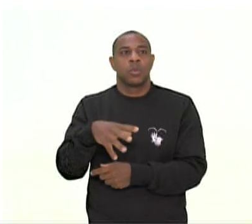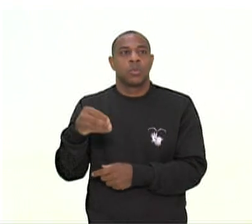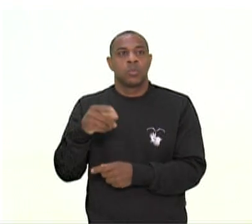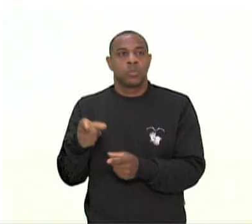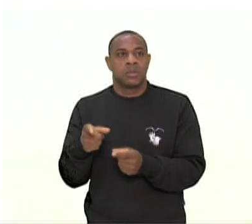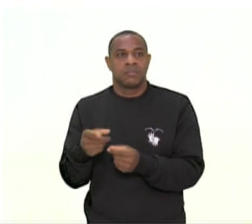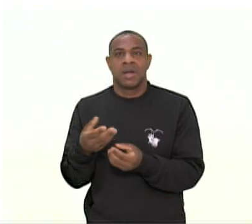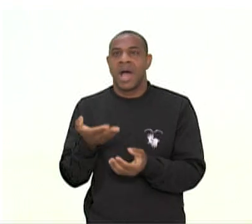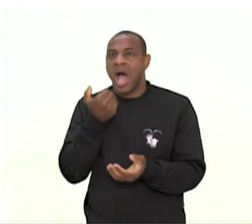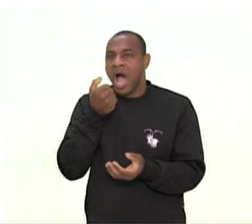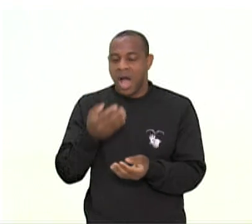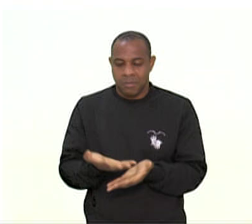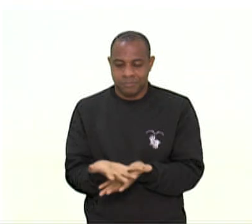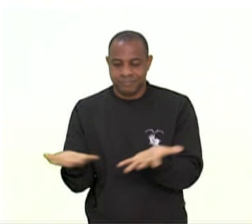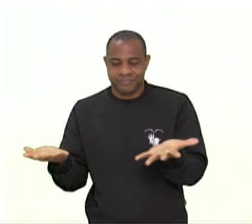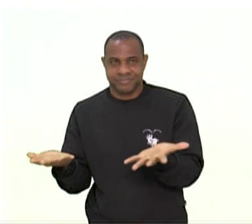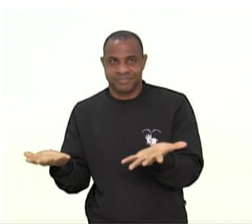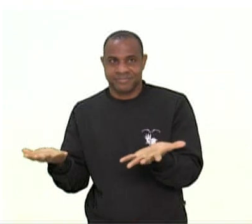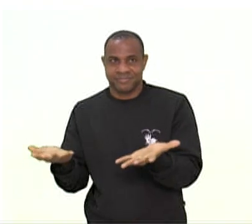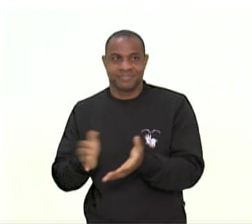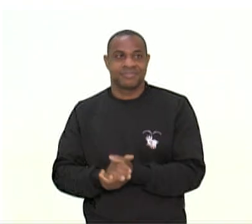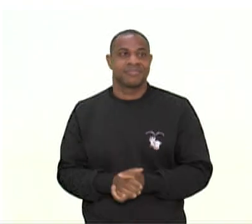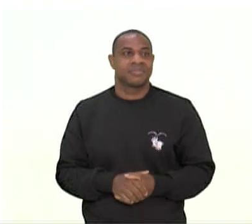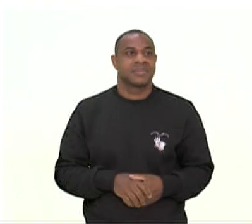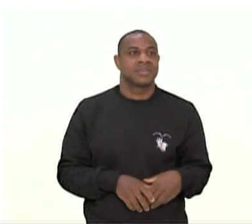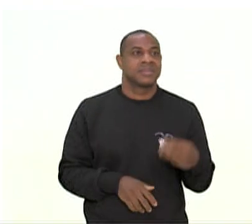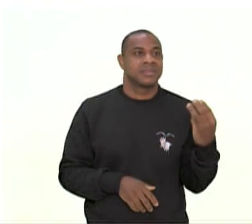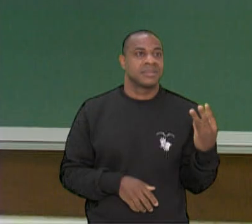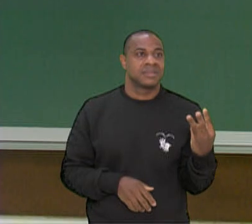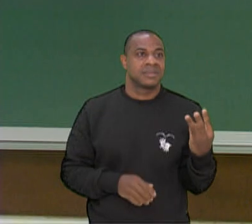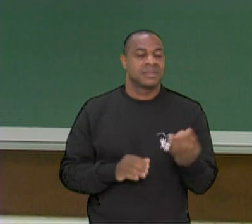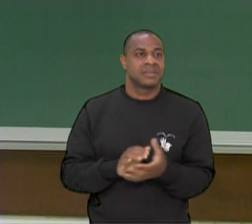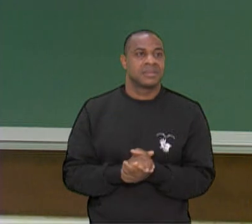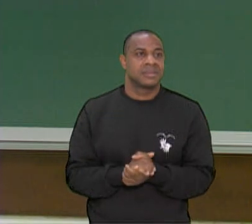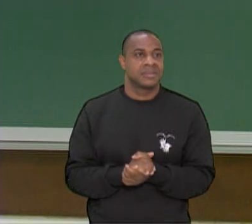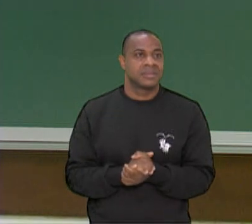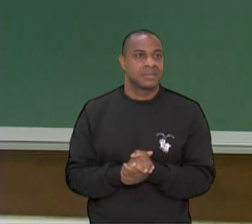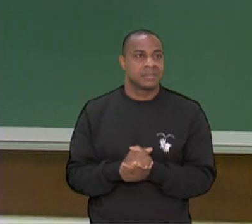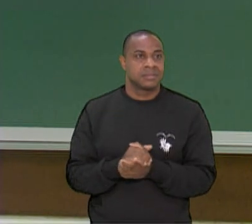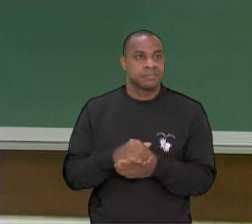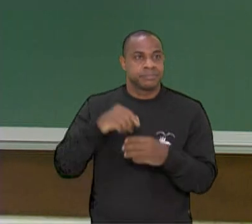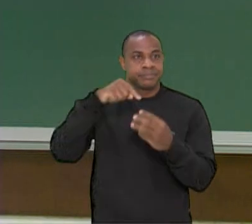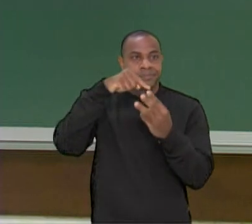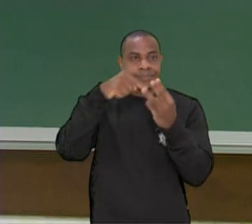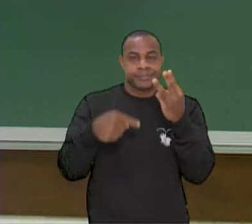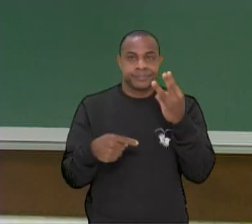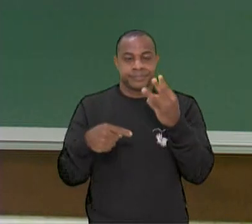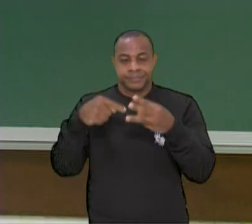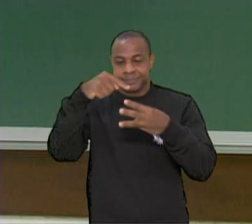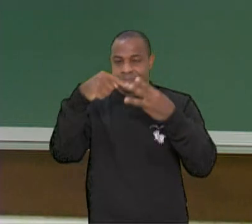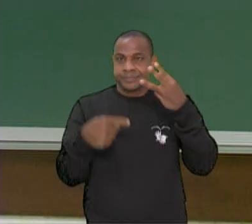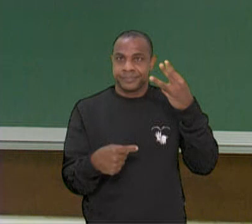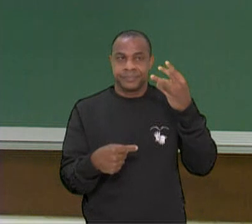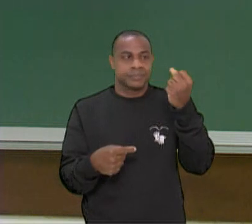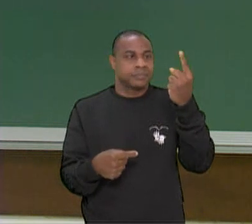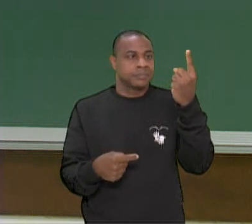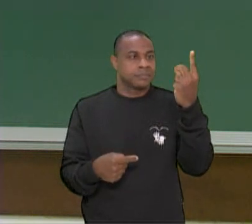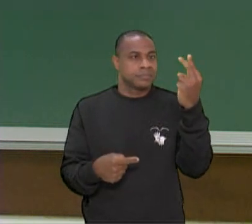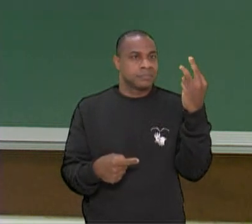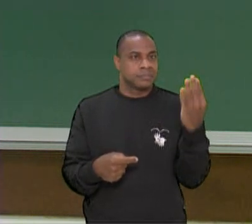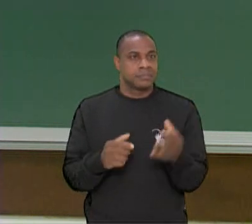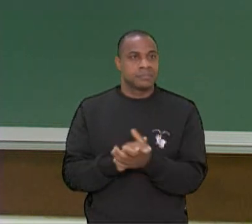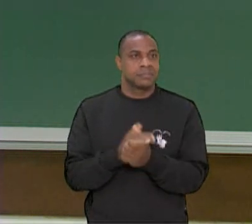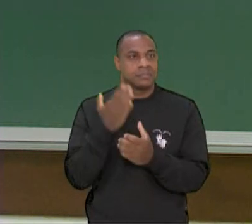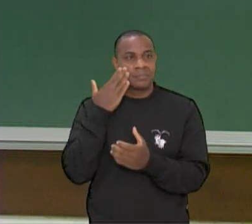é a documentação pedida. Entre A, B, C e D, você tem ali opções entre